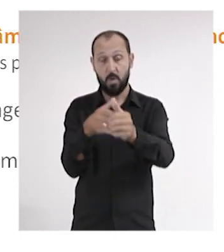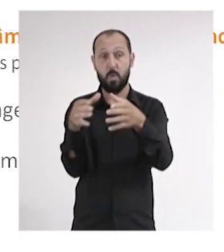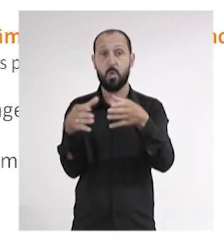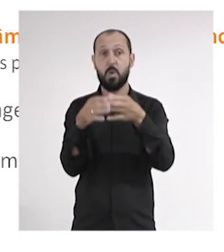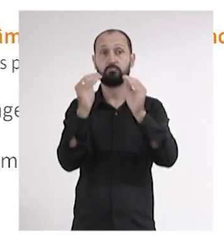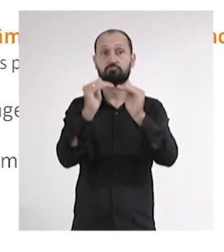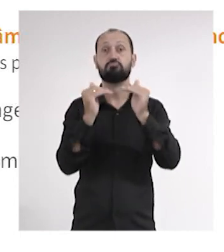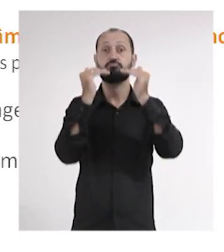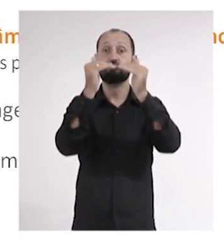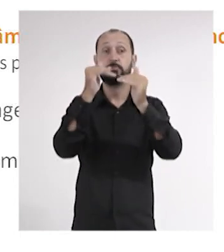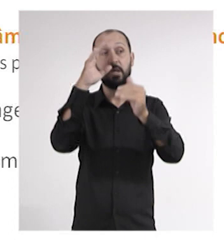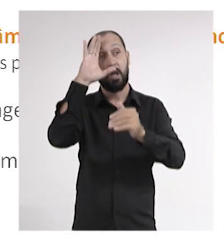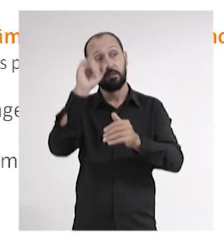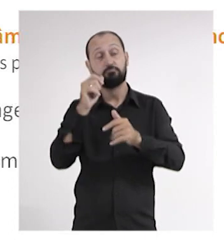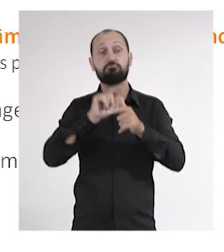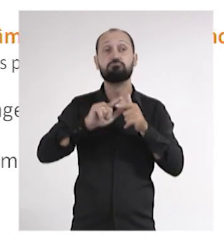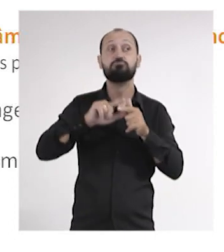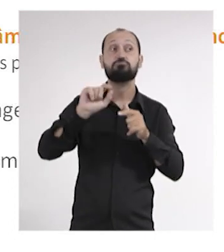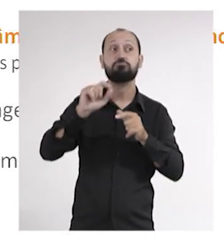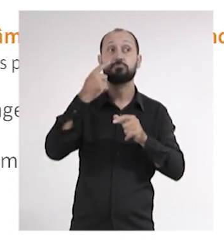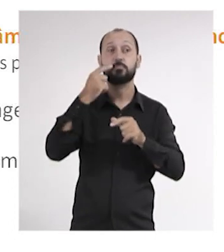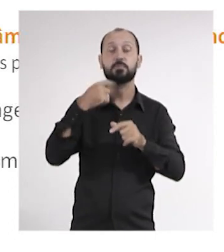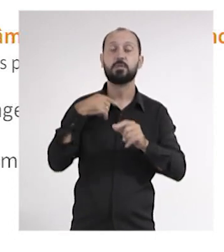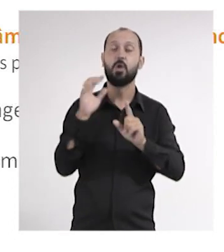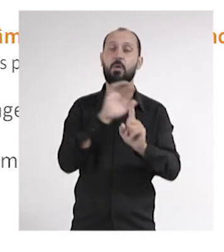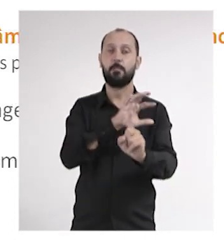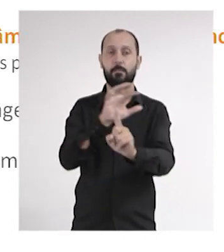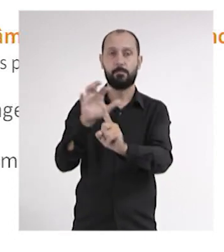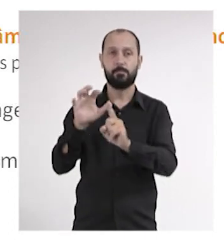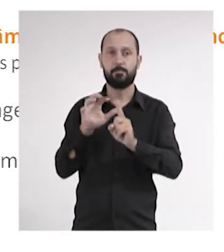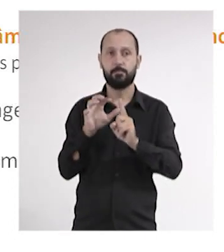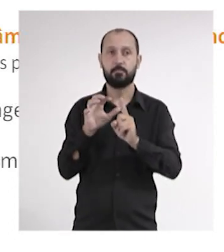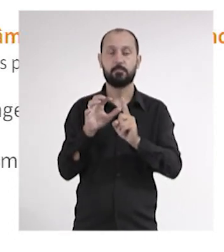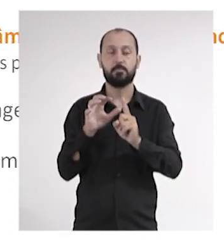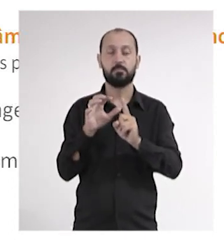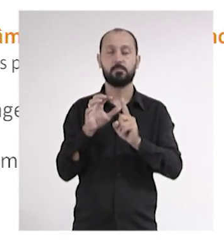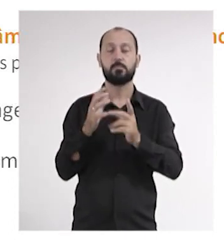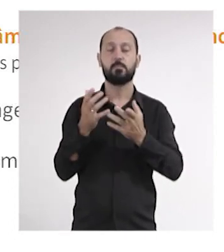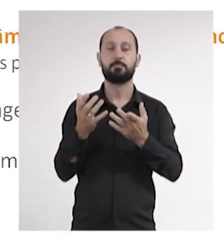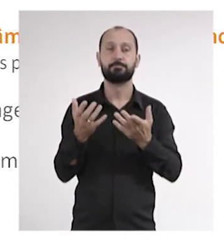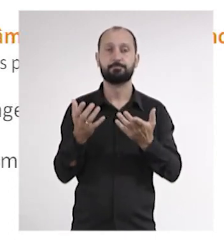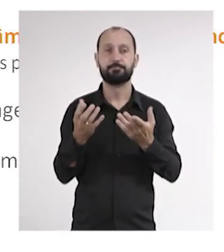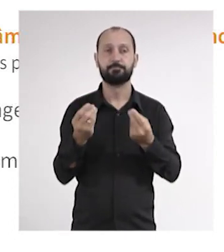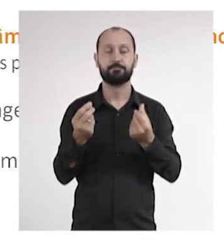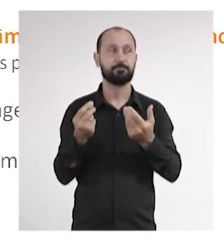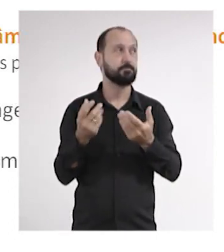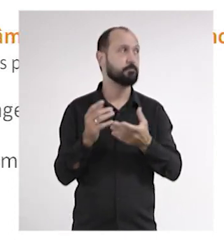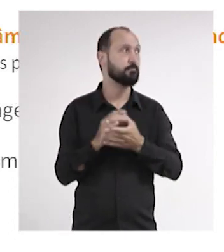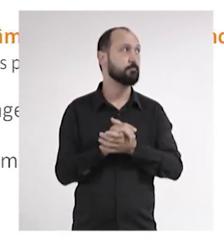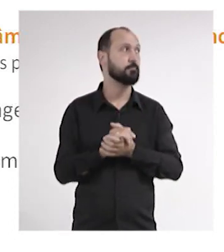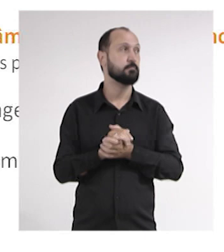colegiado, cujas decisões terão seus efeitos para a